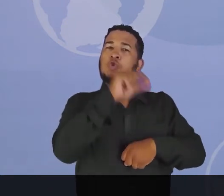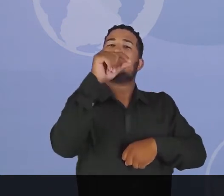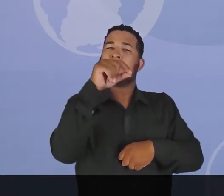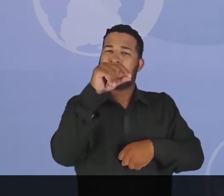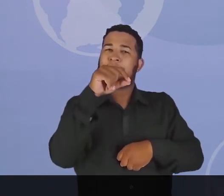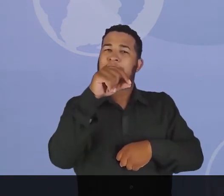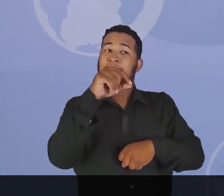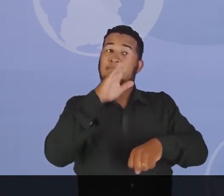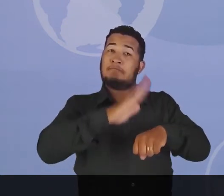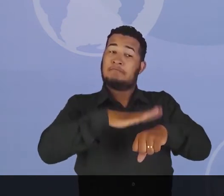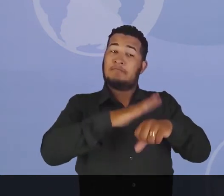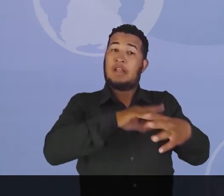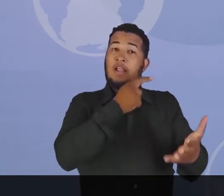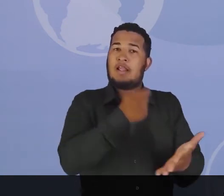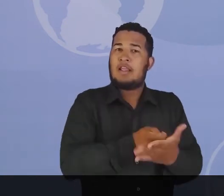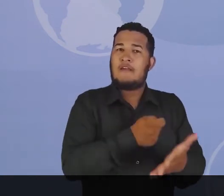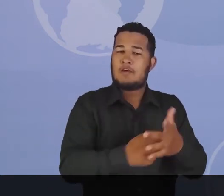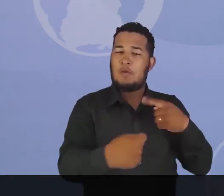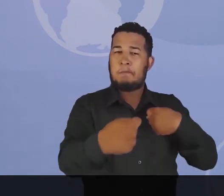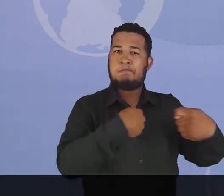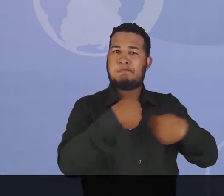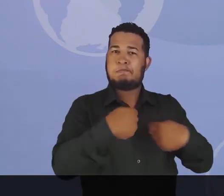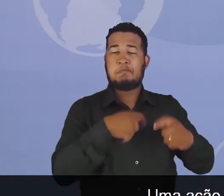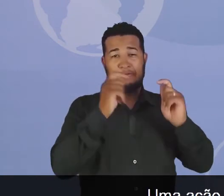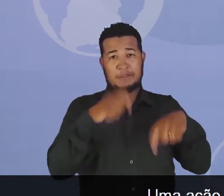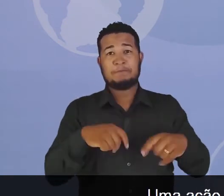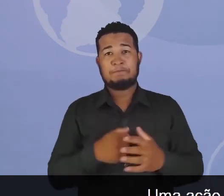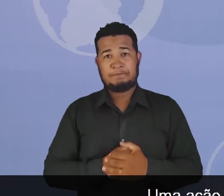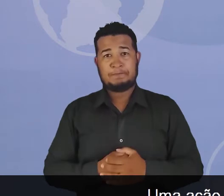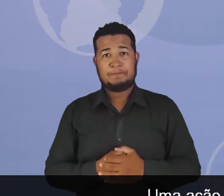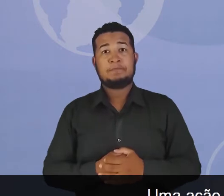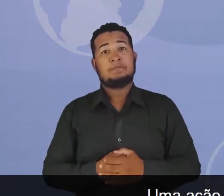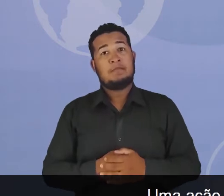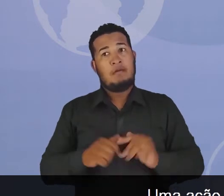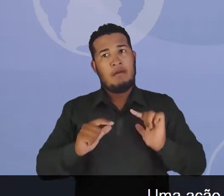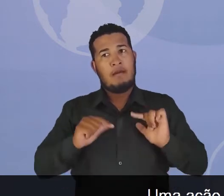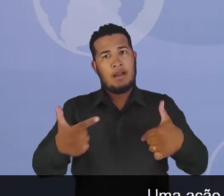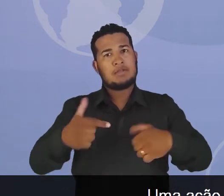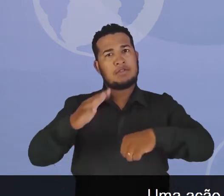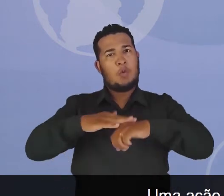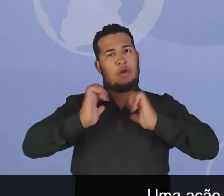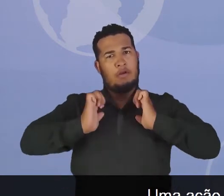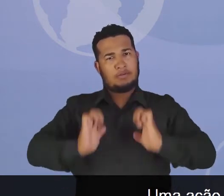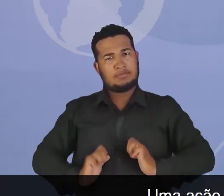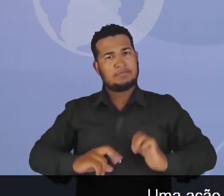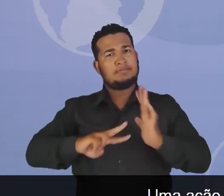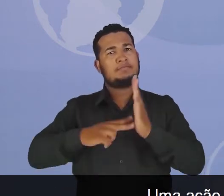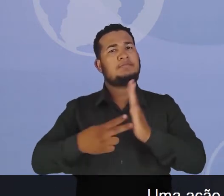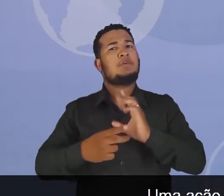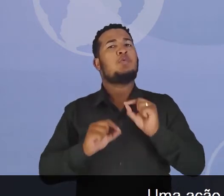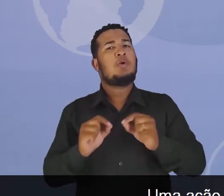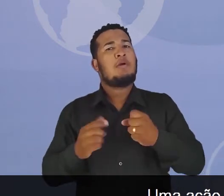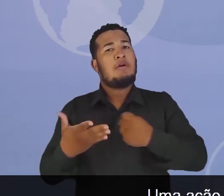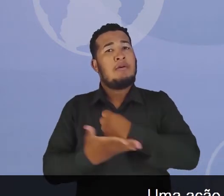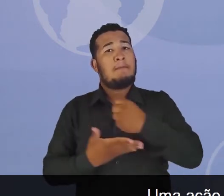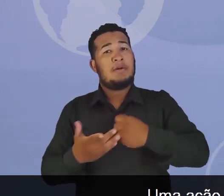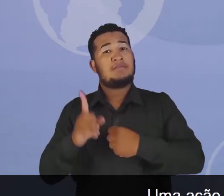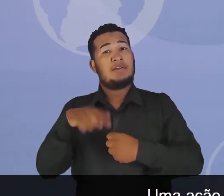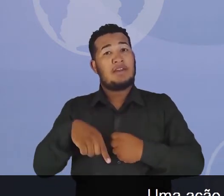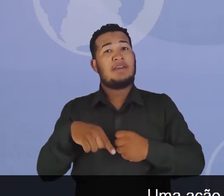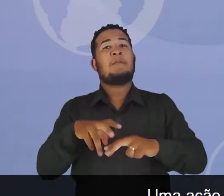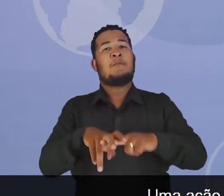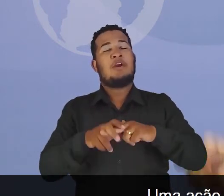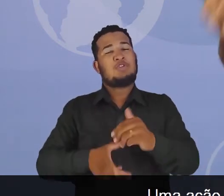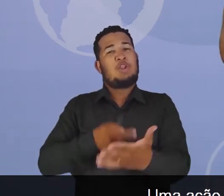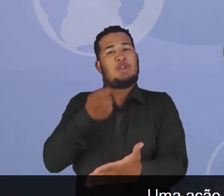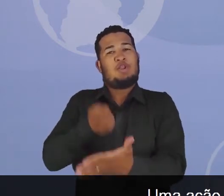que você irá observar. Uma ação ética, então, ela é pautada nesse